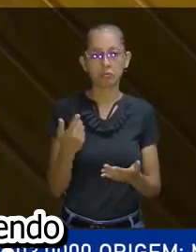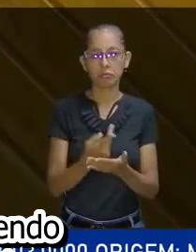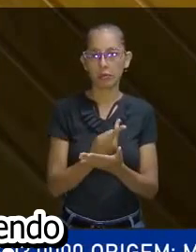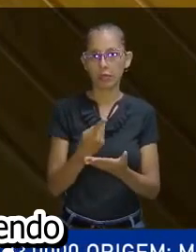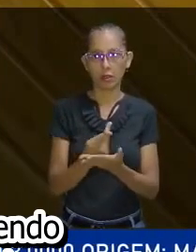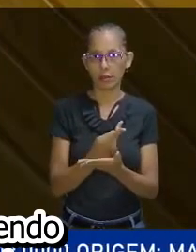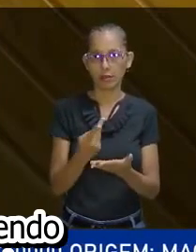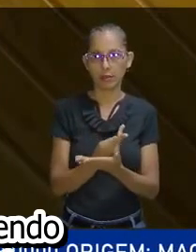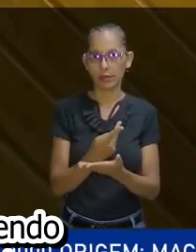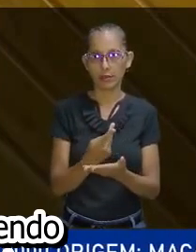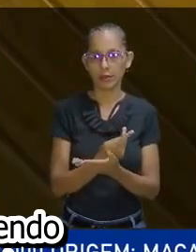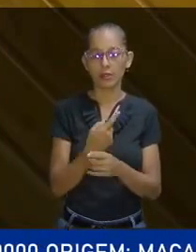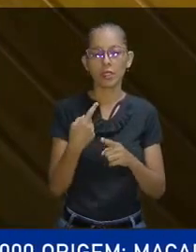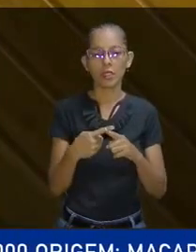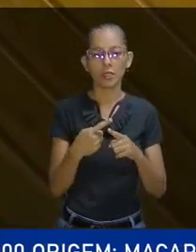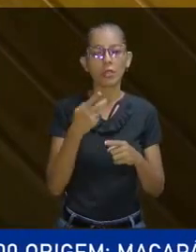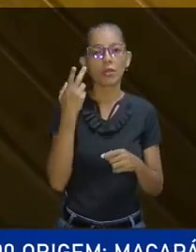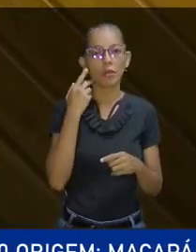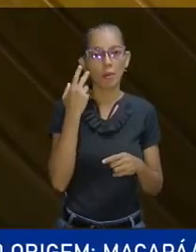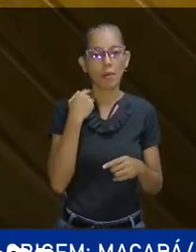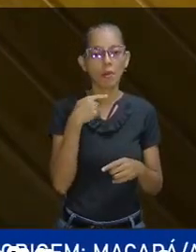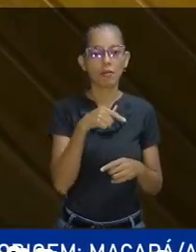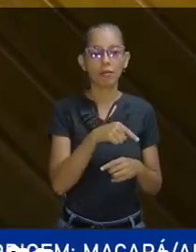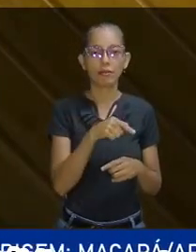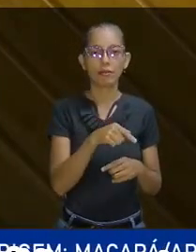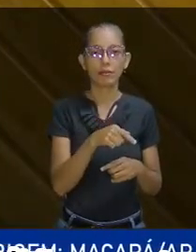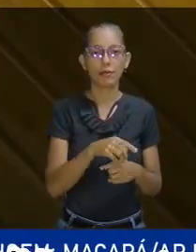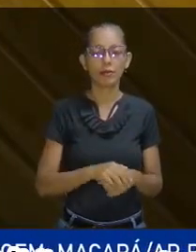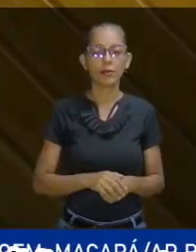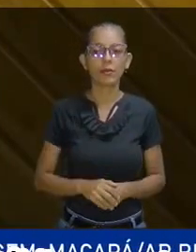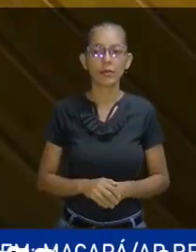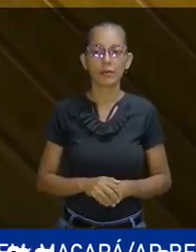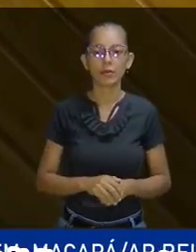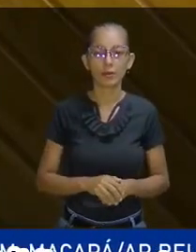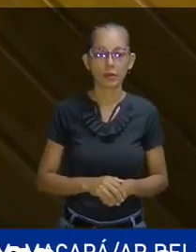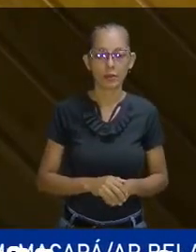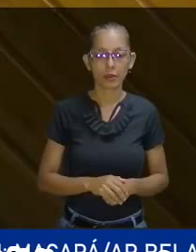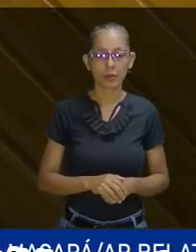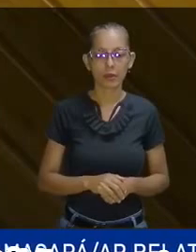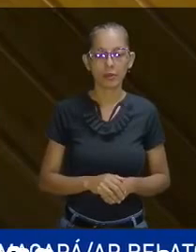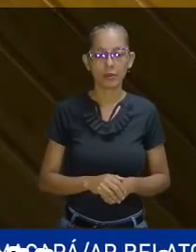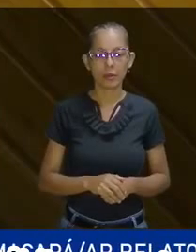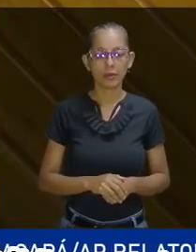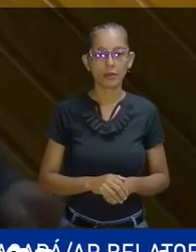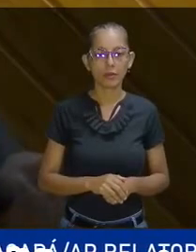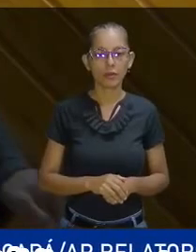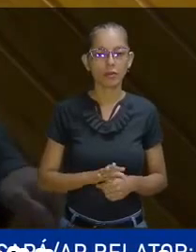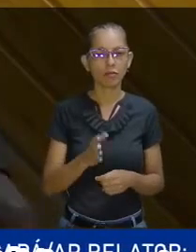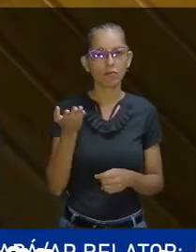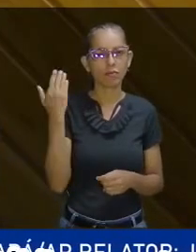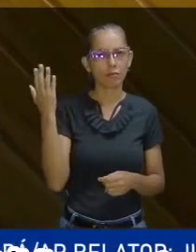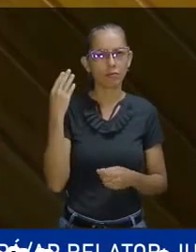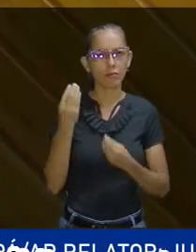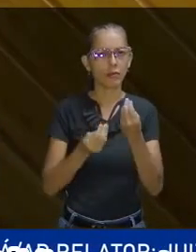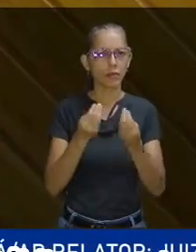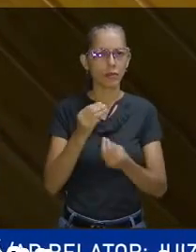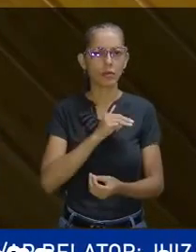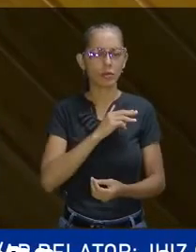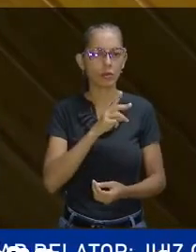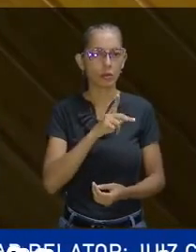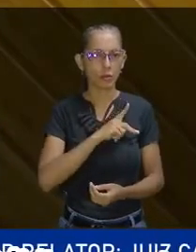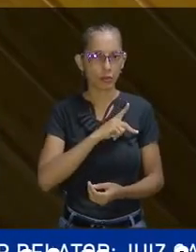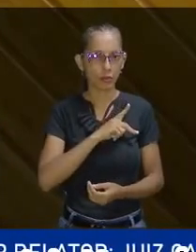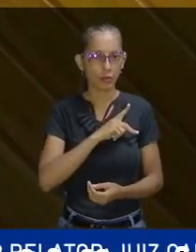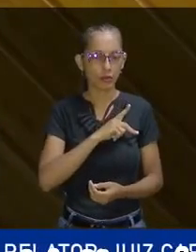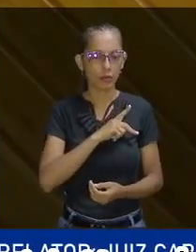quando não há eleitor identificado. Na instrução processual, os únicos eleitores que o Ministério Público apontou como sendo